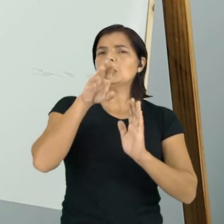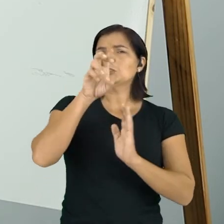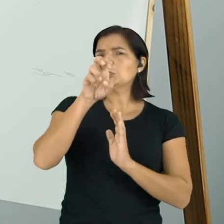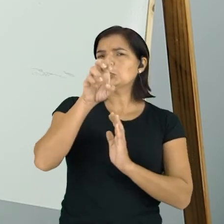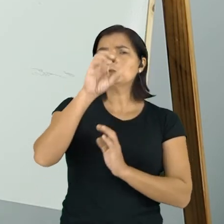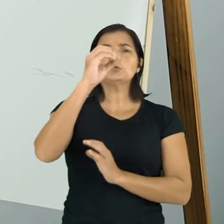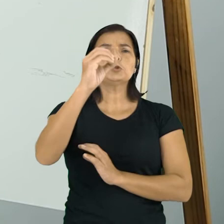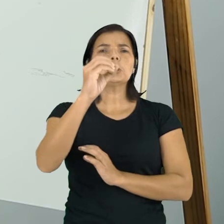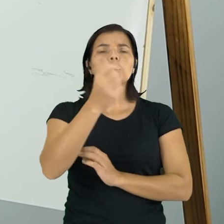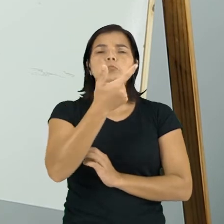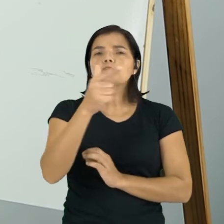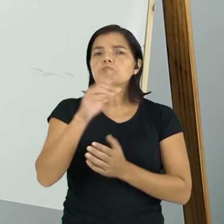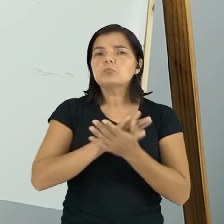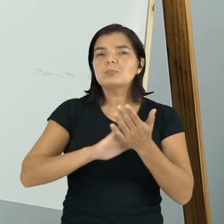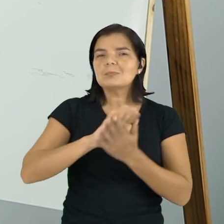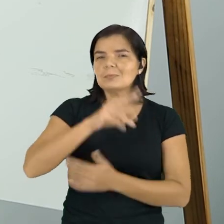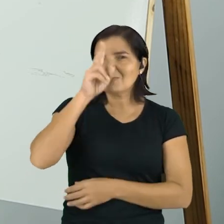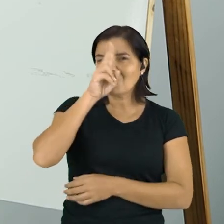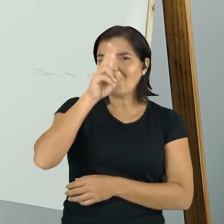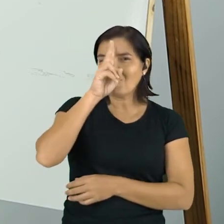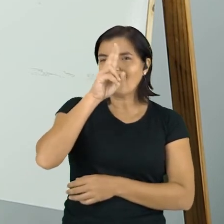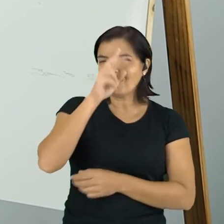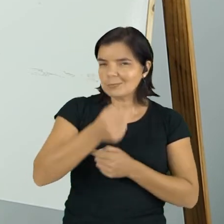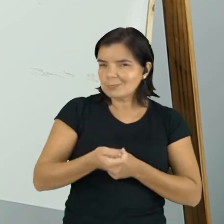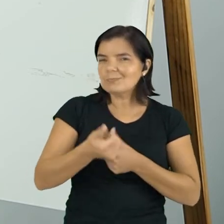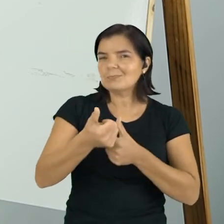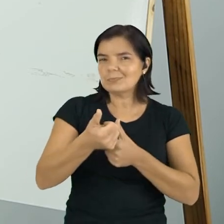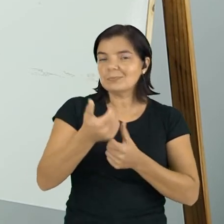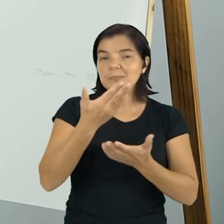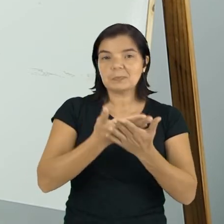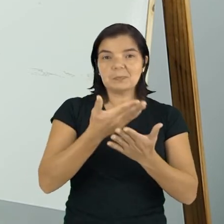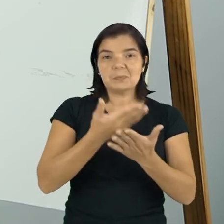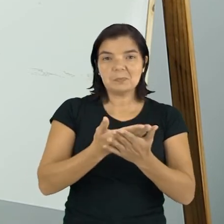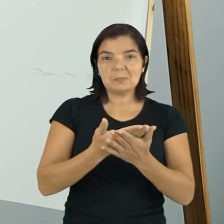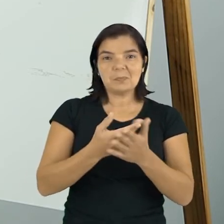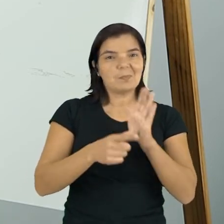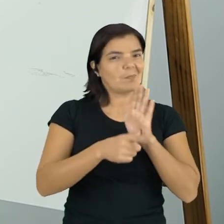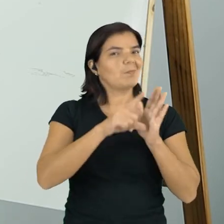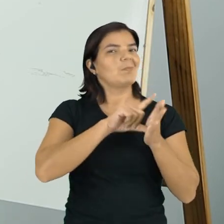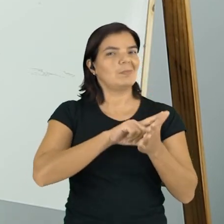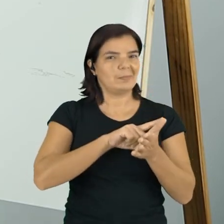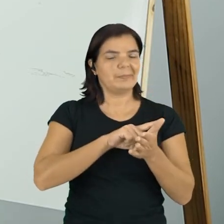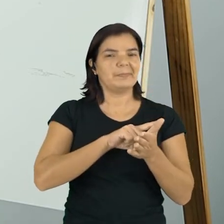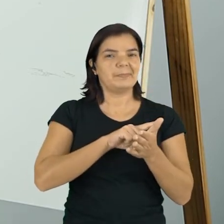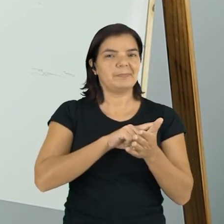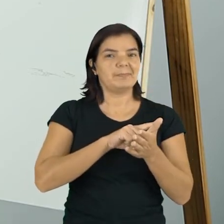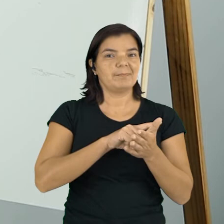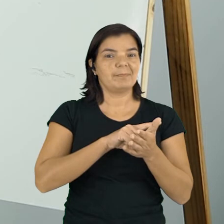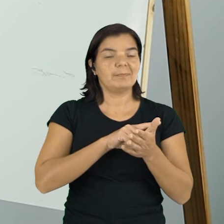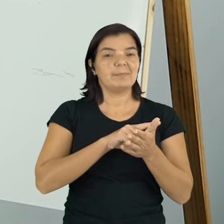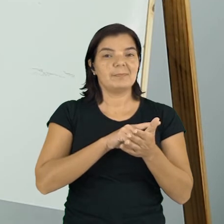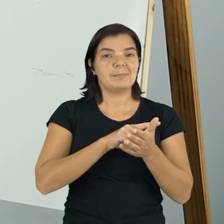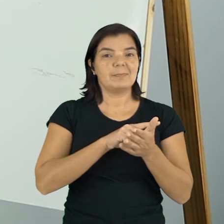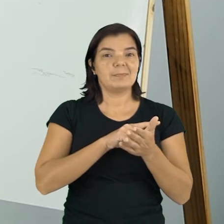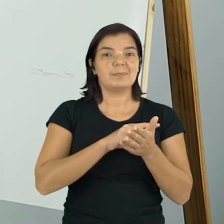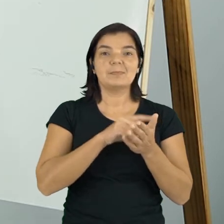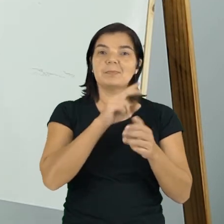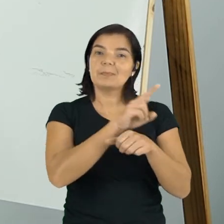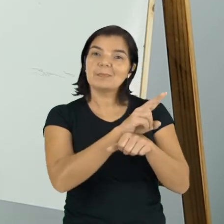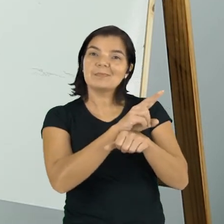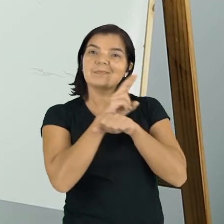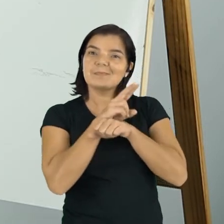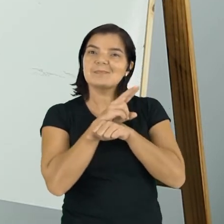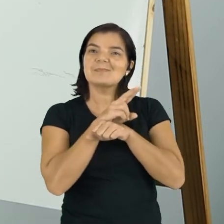se eu não tenho nada. Aí lembra daquela dica que eu te dei numa aula bem anterior? Eu vou lá e